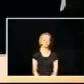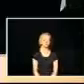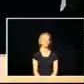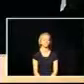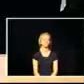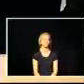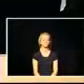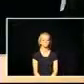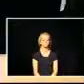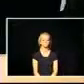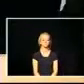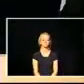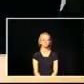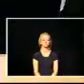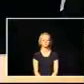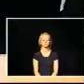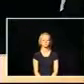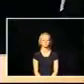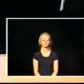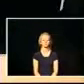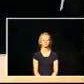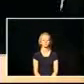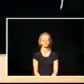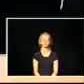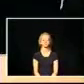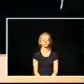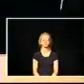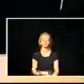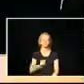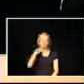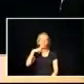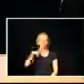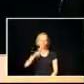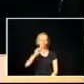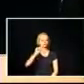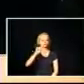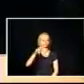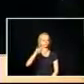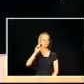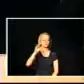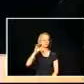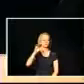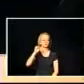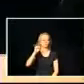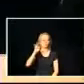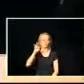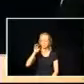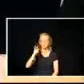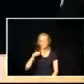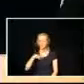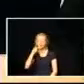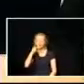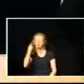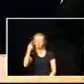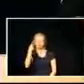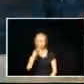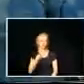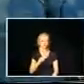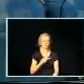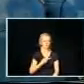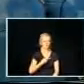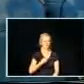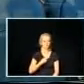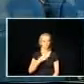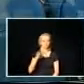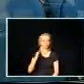exemplo, o sindicato defendendo que foi ele que fez essa solicitação. E o sindicato aqui em Taubaté, eu não